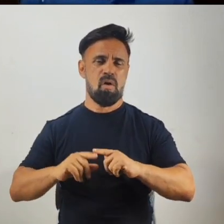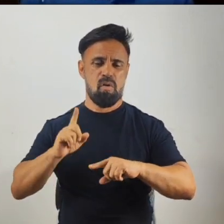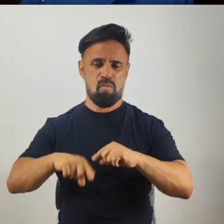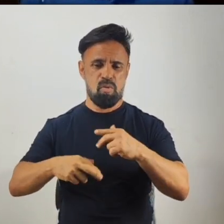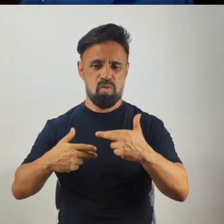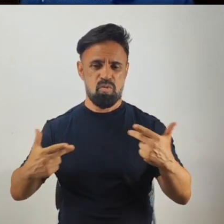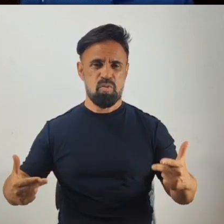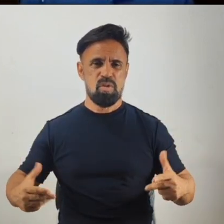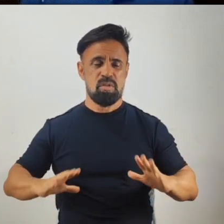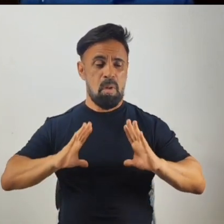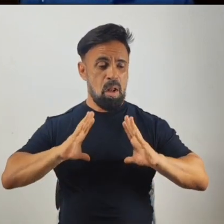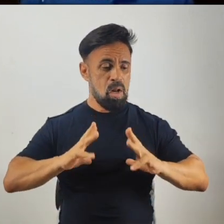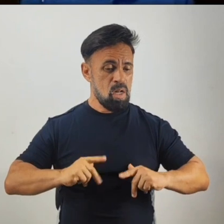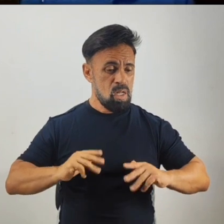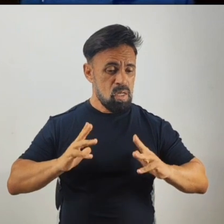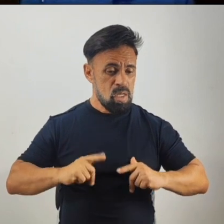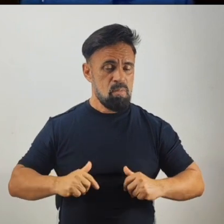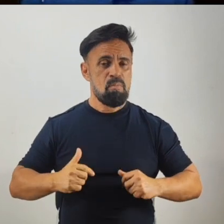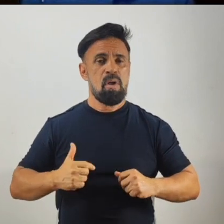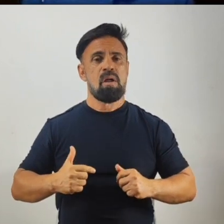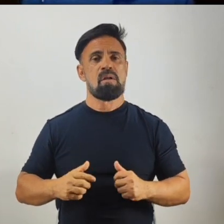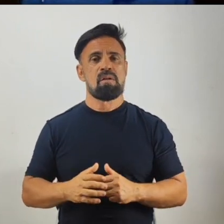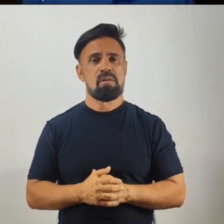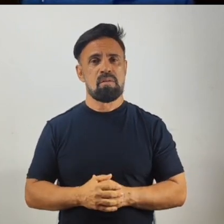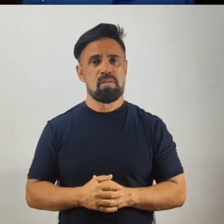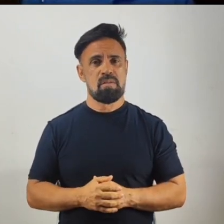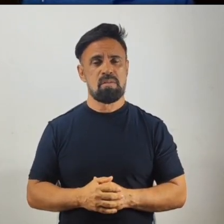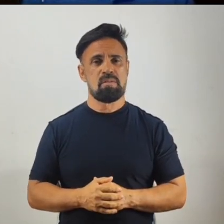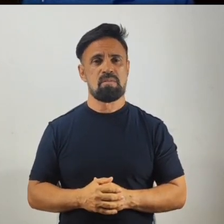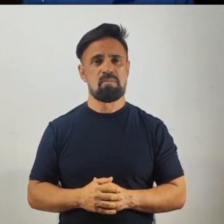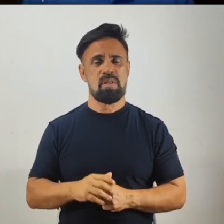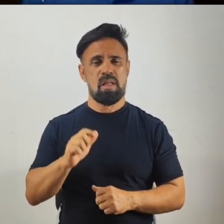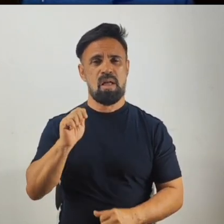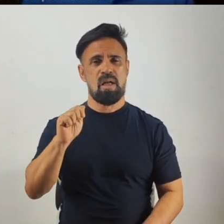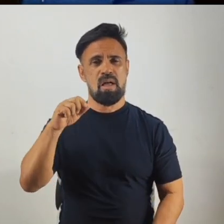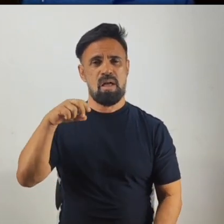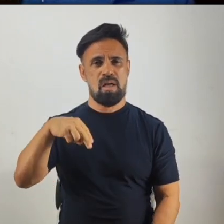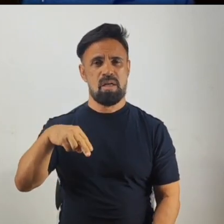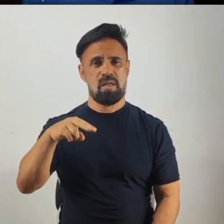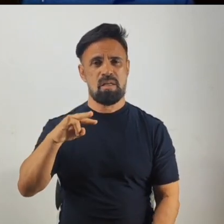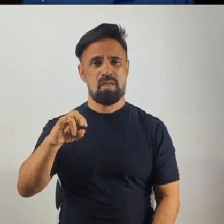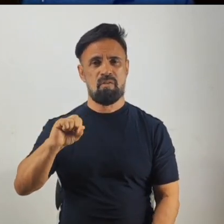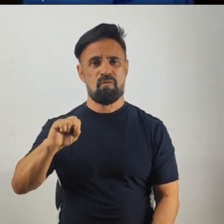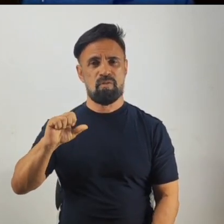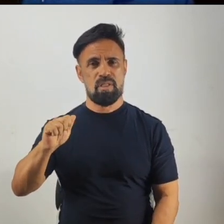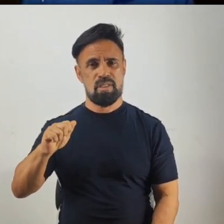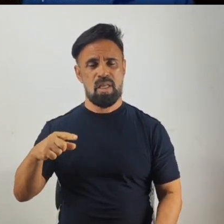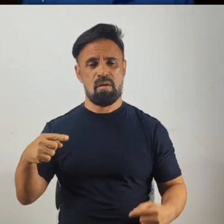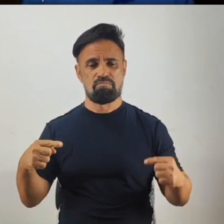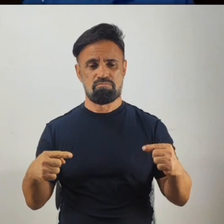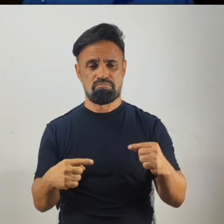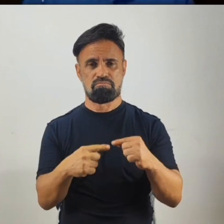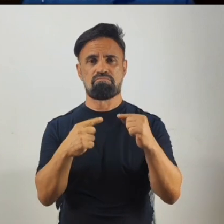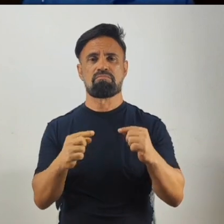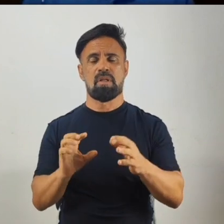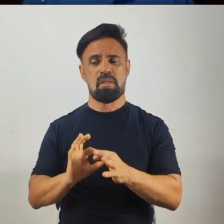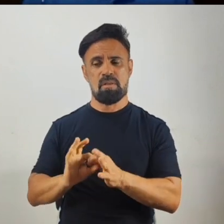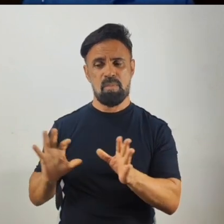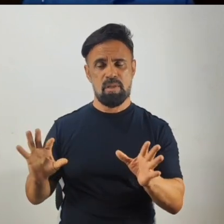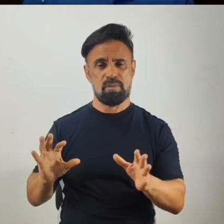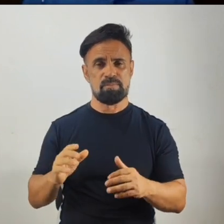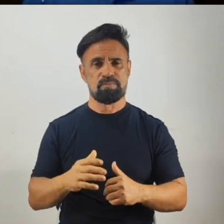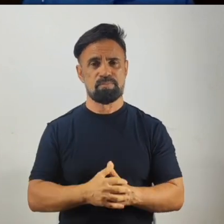sanitária e ambiental, com produtos desinfetantes regularizados pela